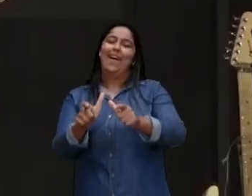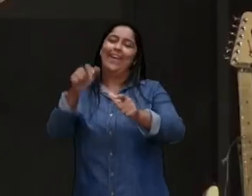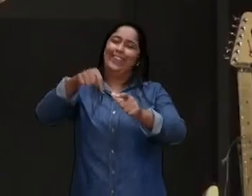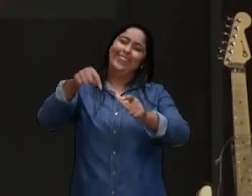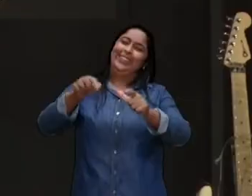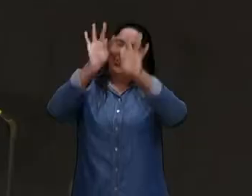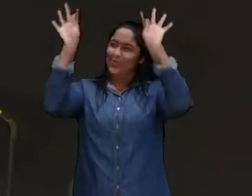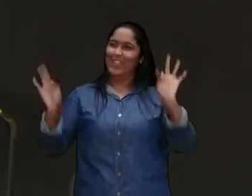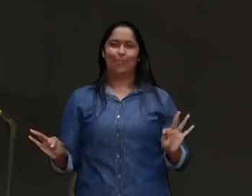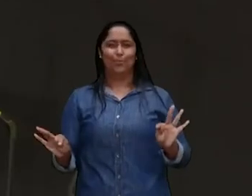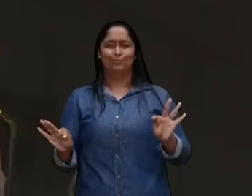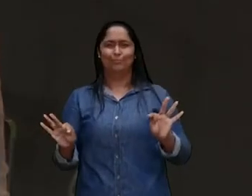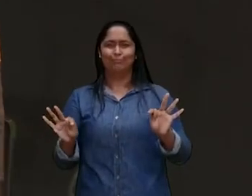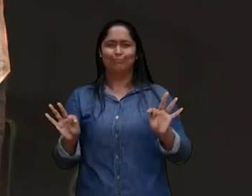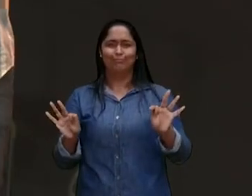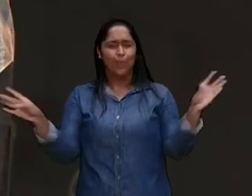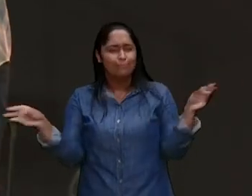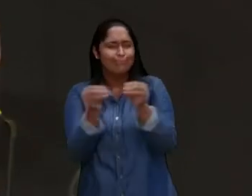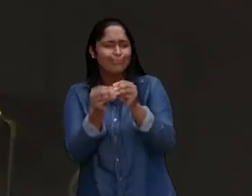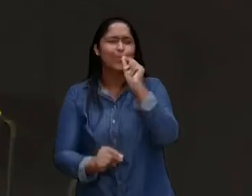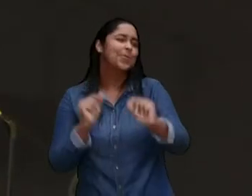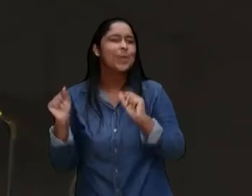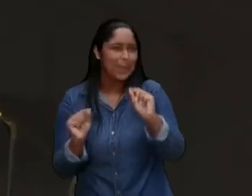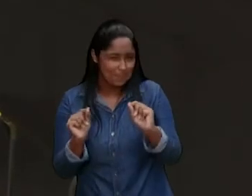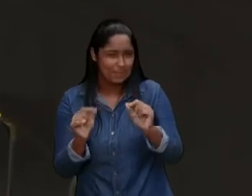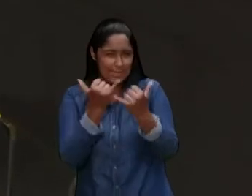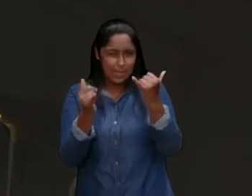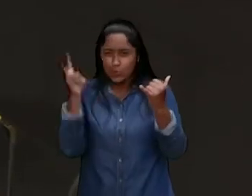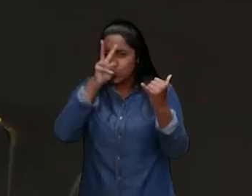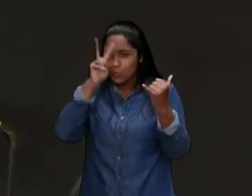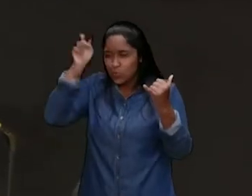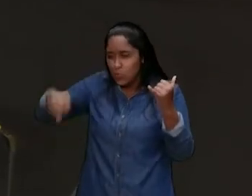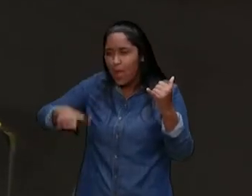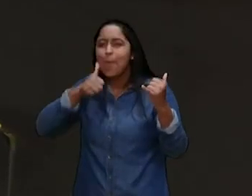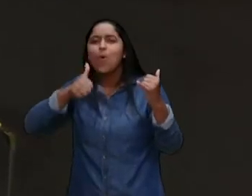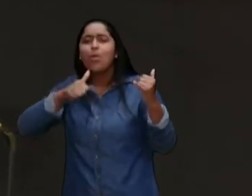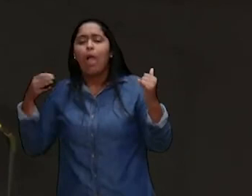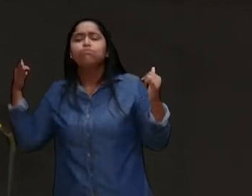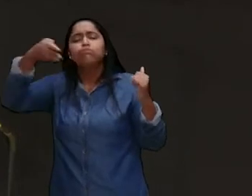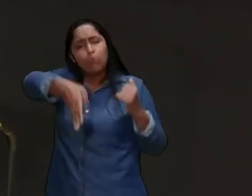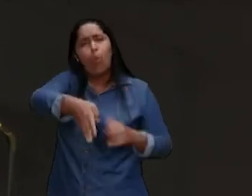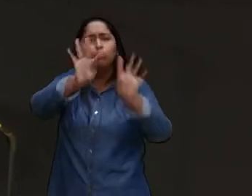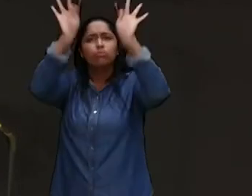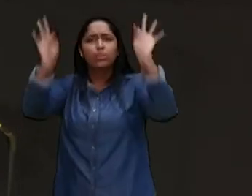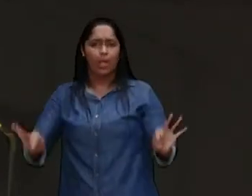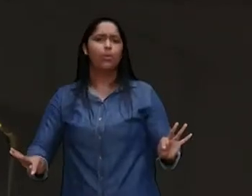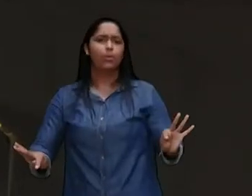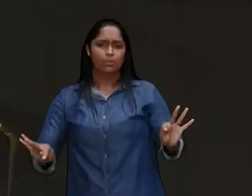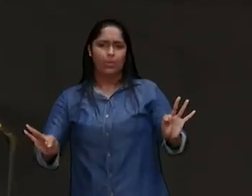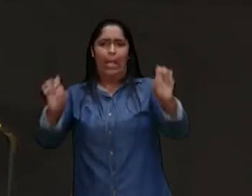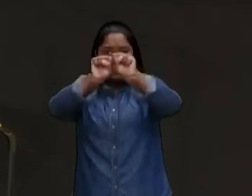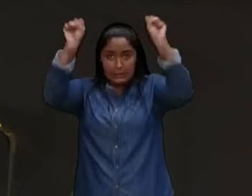encontrassem que eu tô querendo dizer ela foi ao templo naquela época a sinagoga era reunião